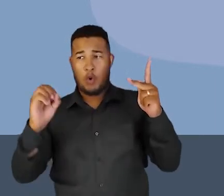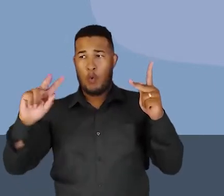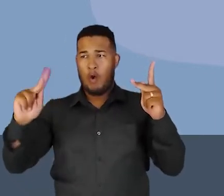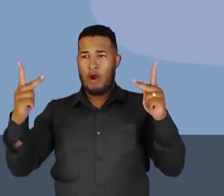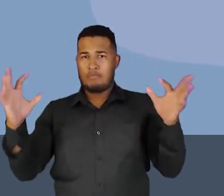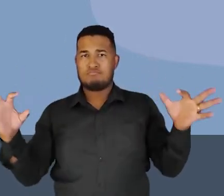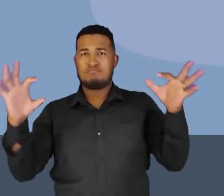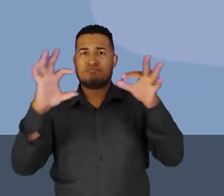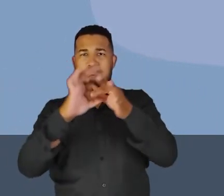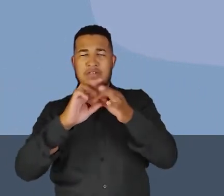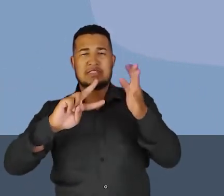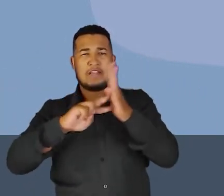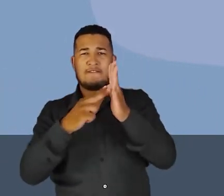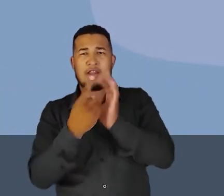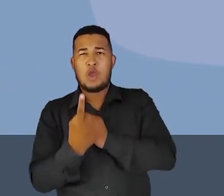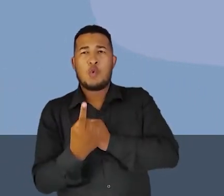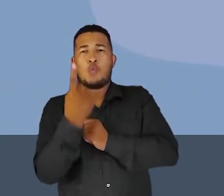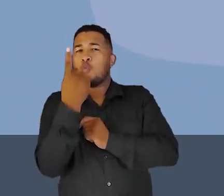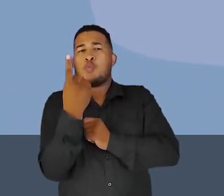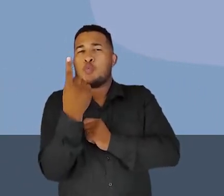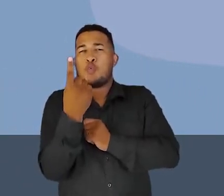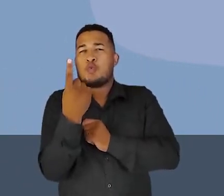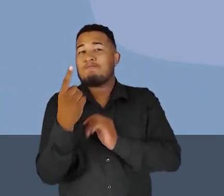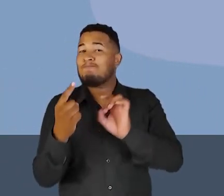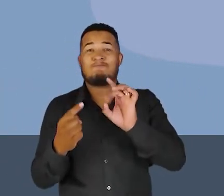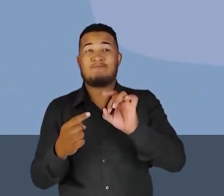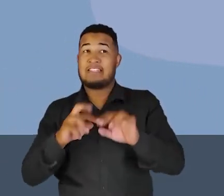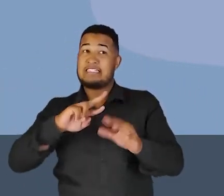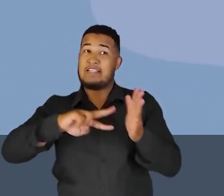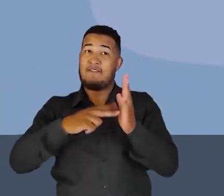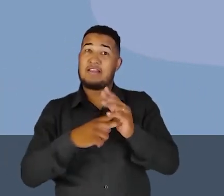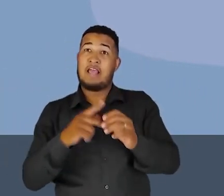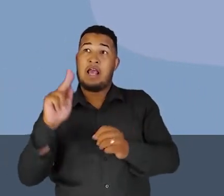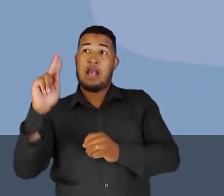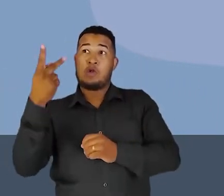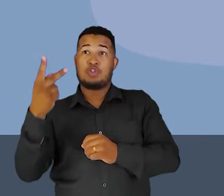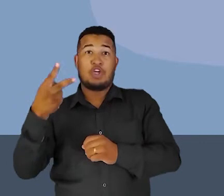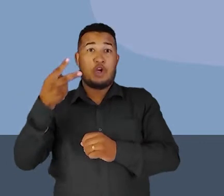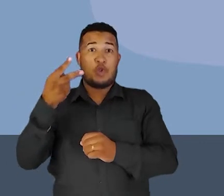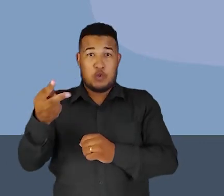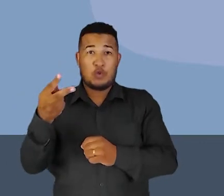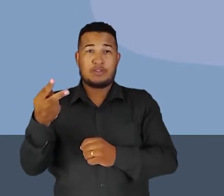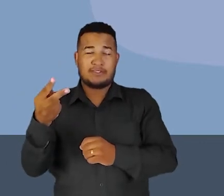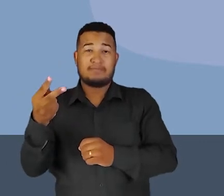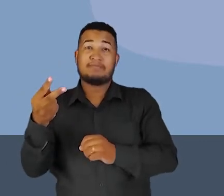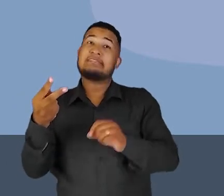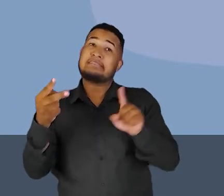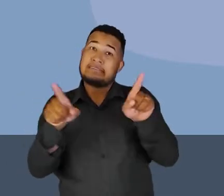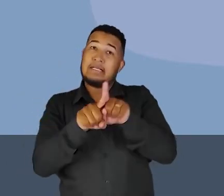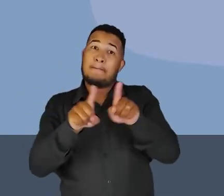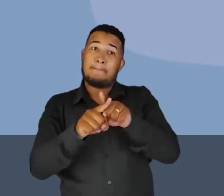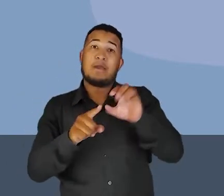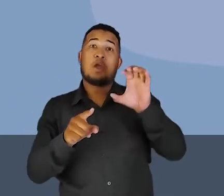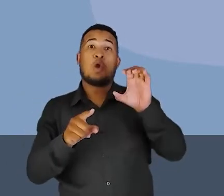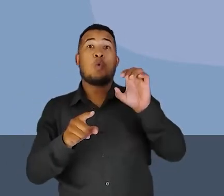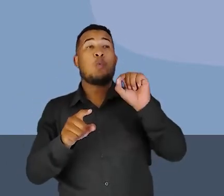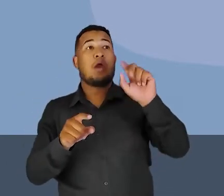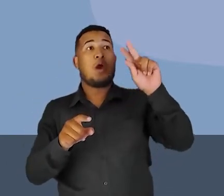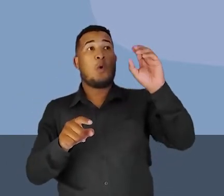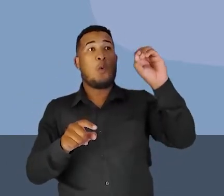mais um hidrogênio e uma hidroxila. Eu tenho 2 hidrogênios no H2SO4 e 2